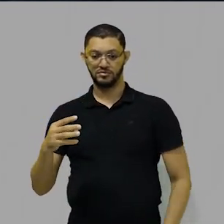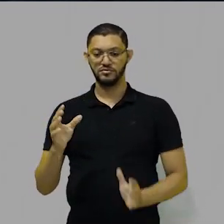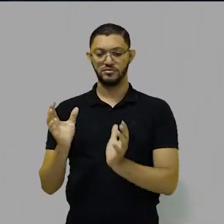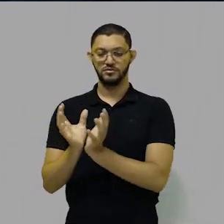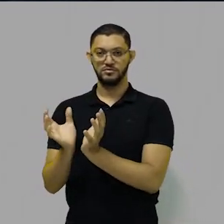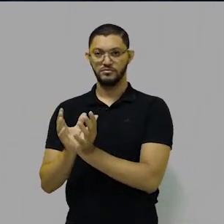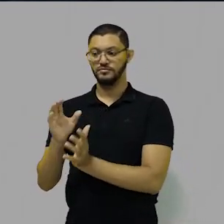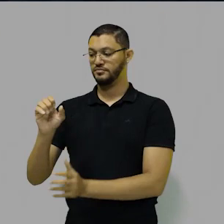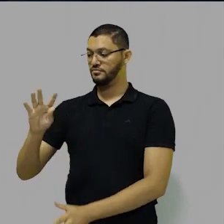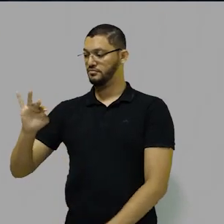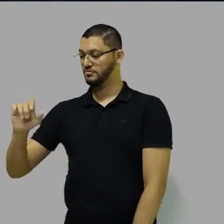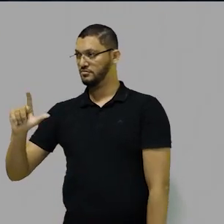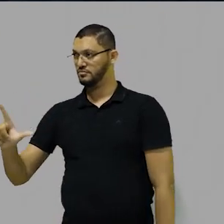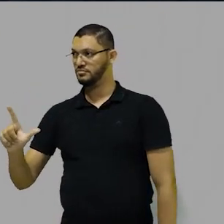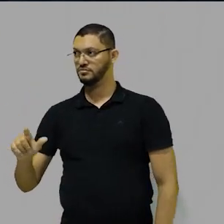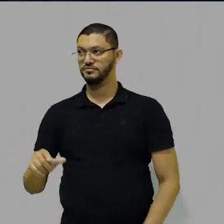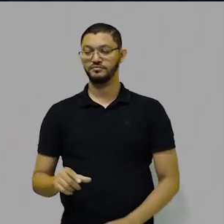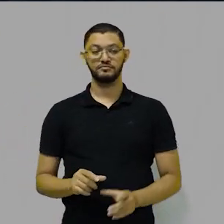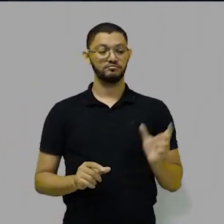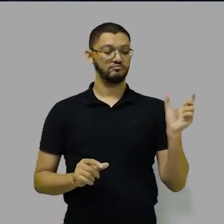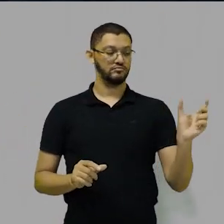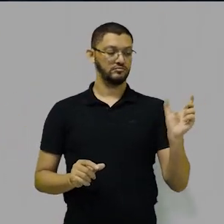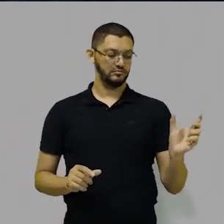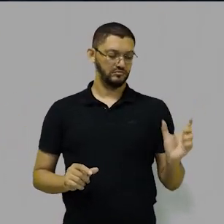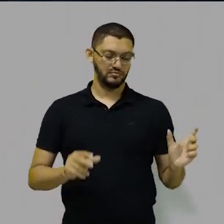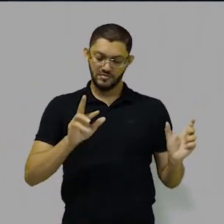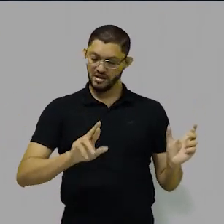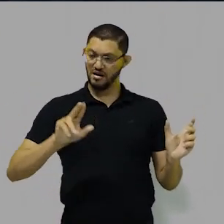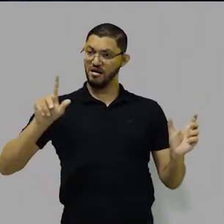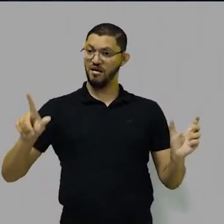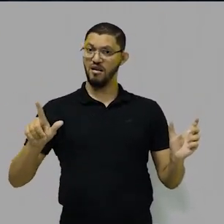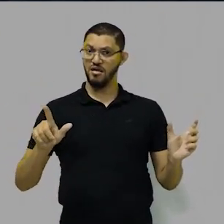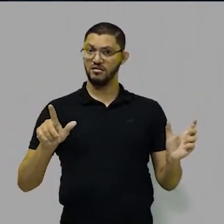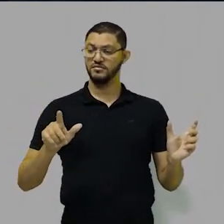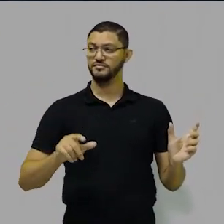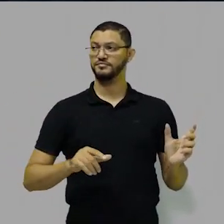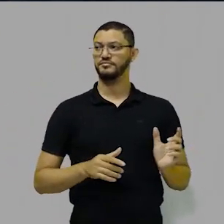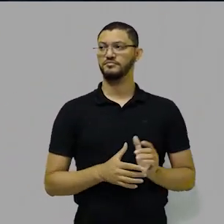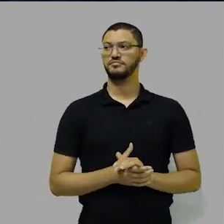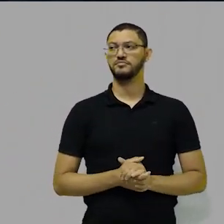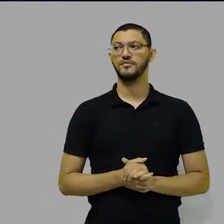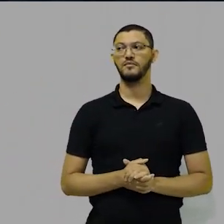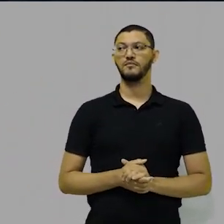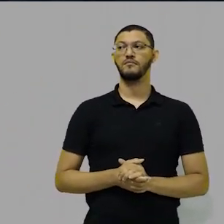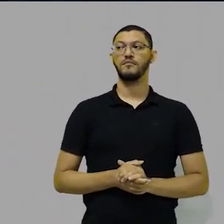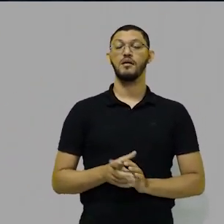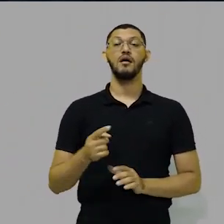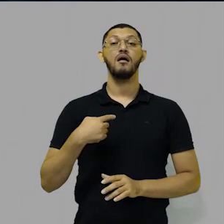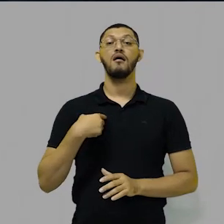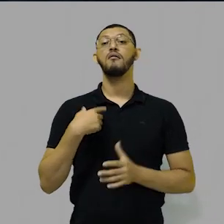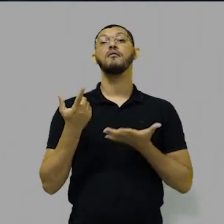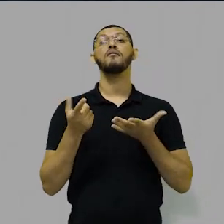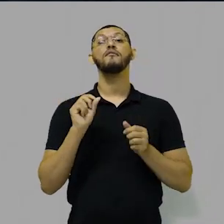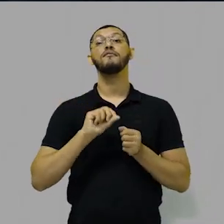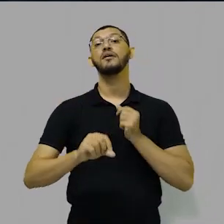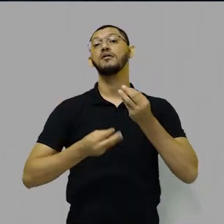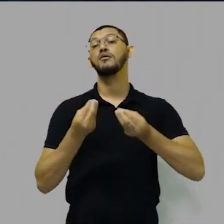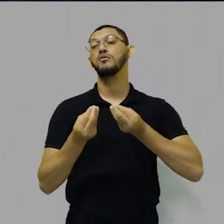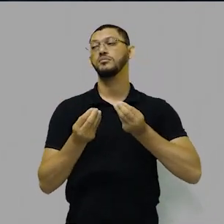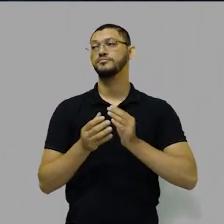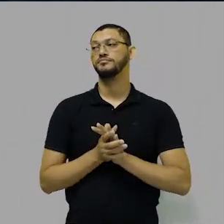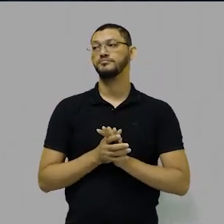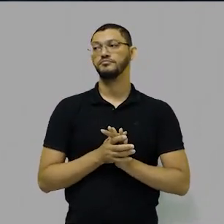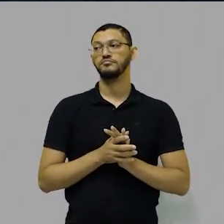o grupo etil. 3 radicais diferentes. Tudo bem? Qual é o meu trabalho? Meu trabalho